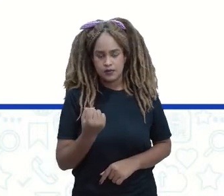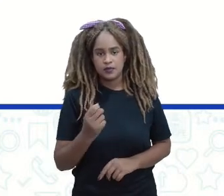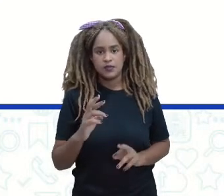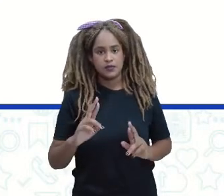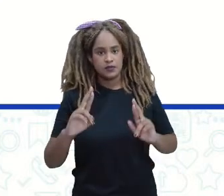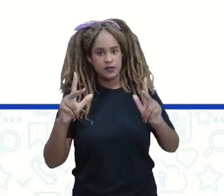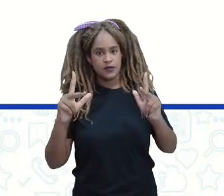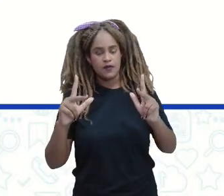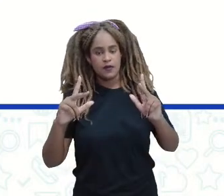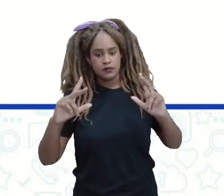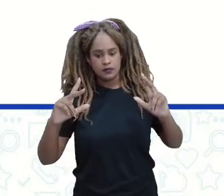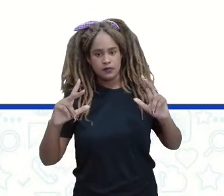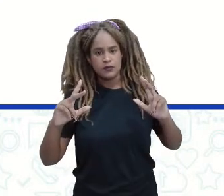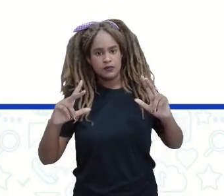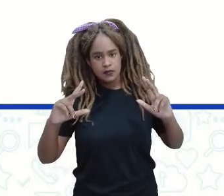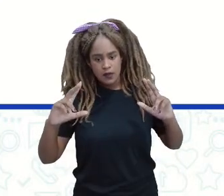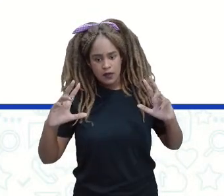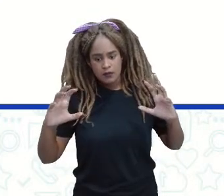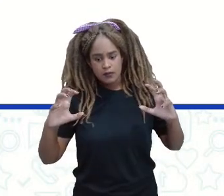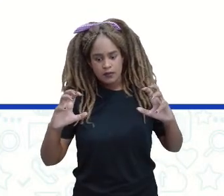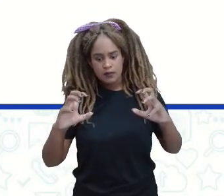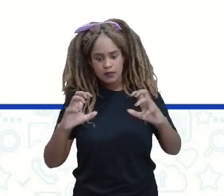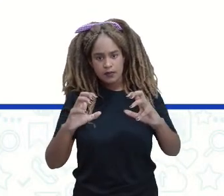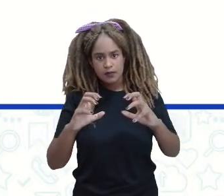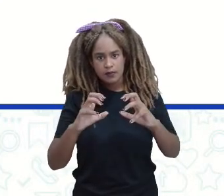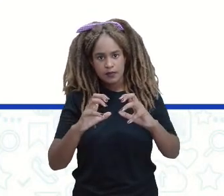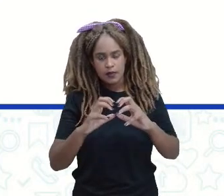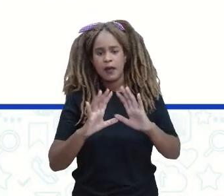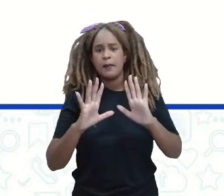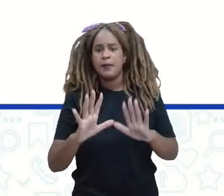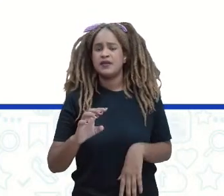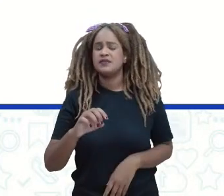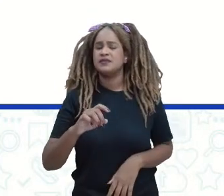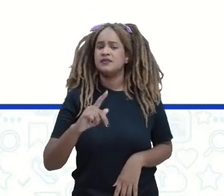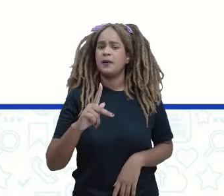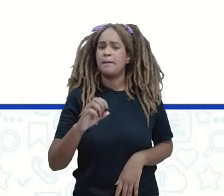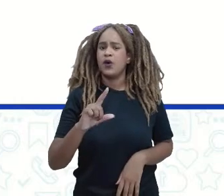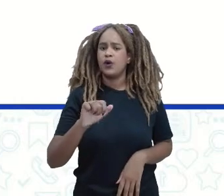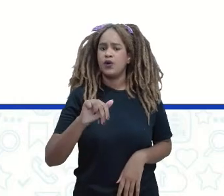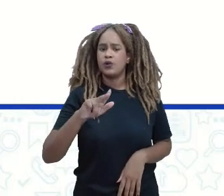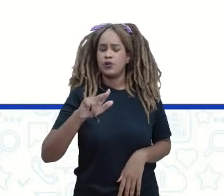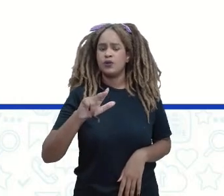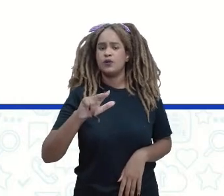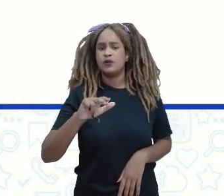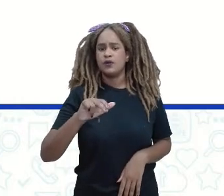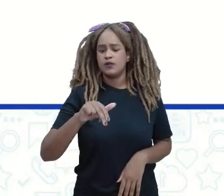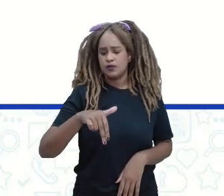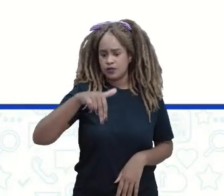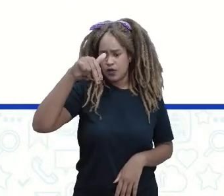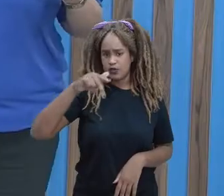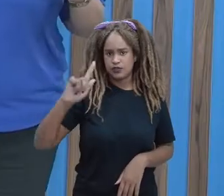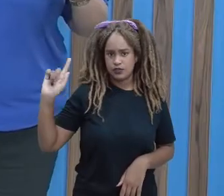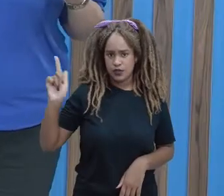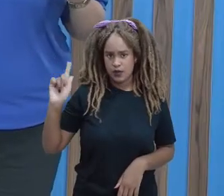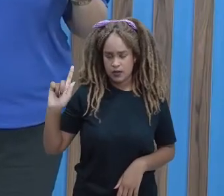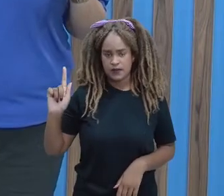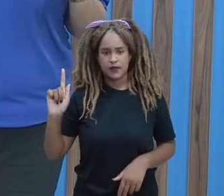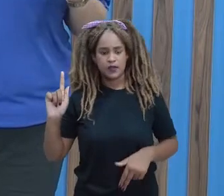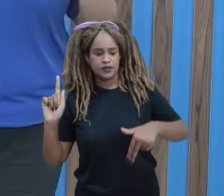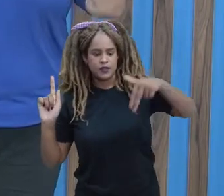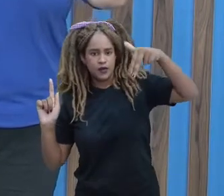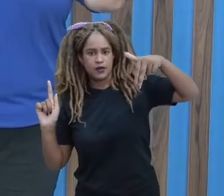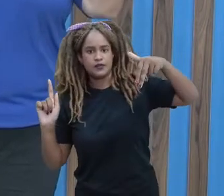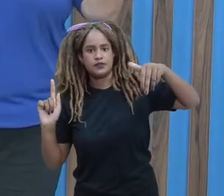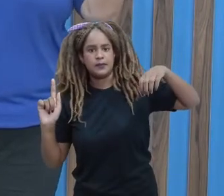norte magnético do ímã vai apontar para o norte geográfico. Pois é, gente, mas aí eu estou falando de dois nortes diferentes,